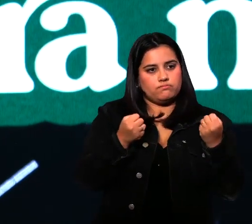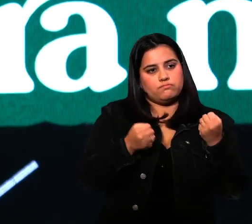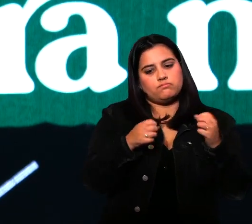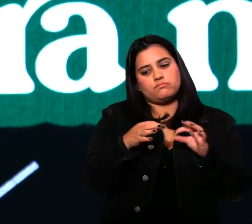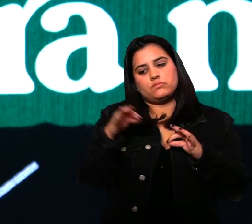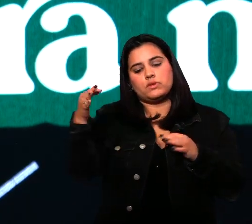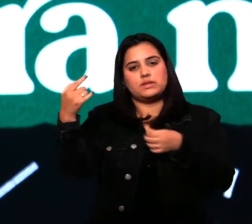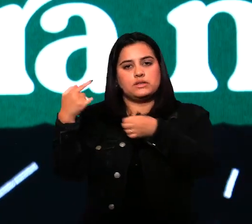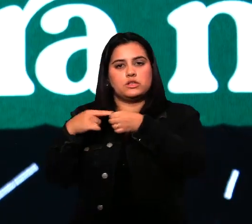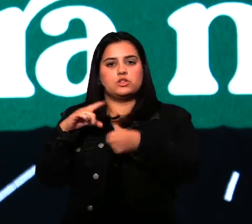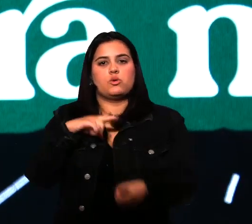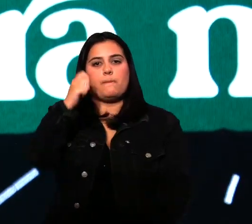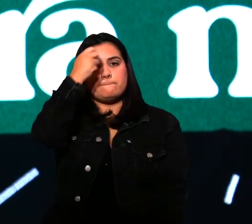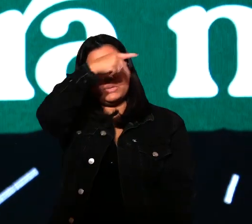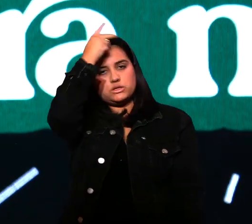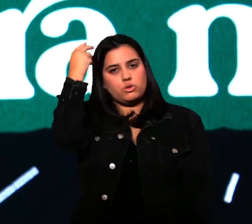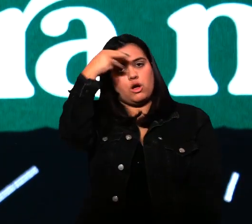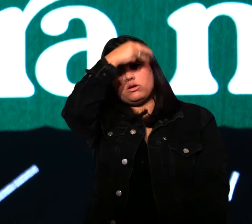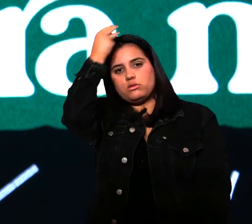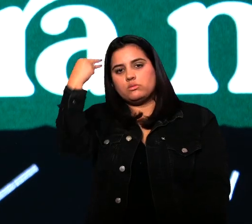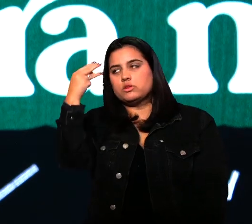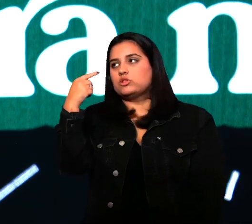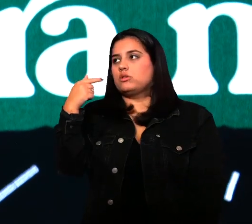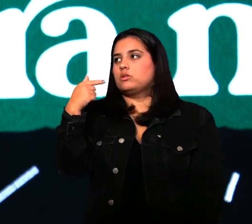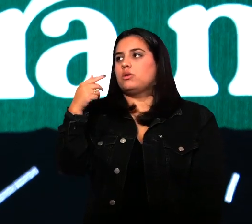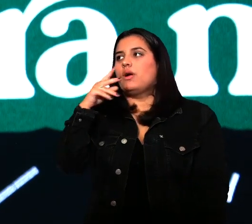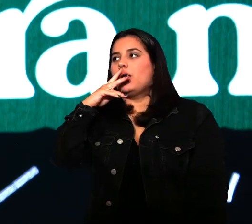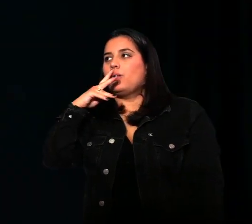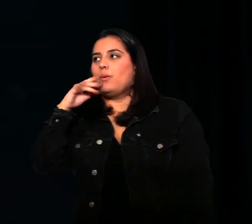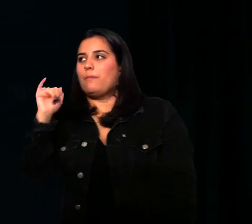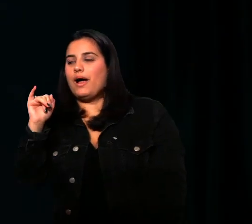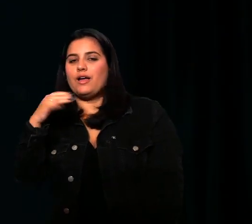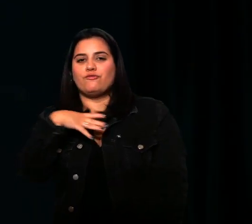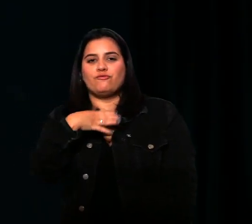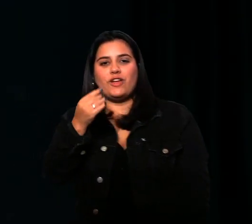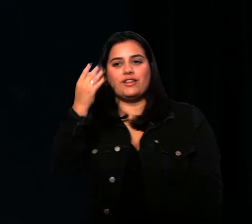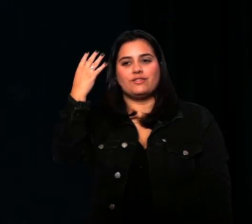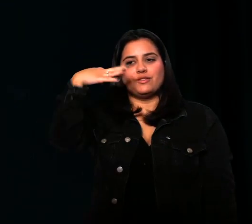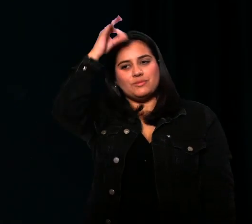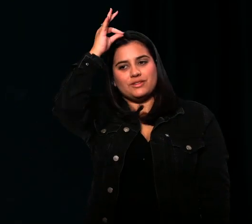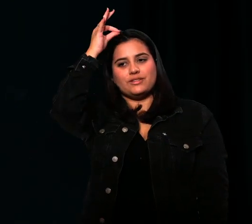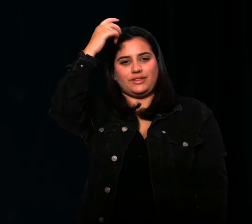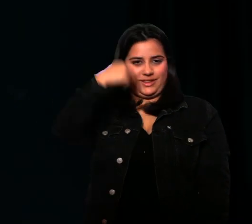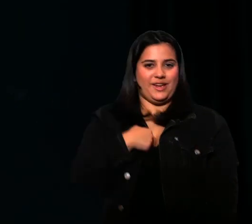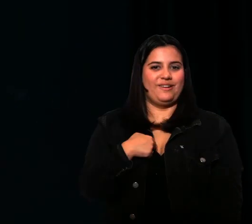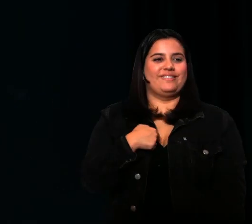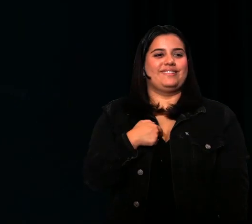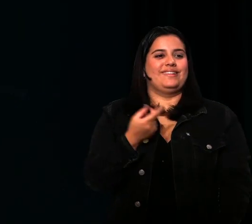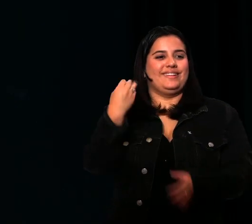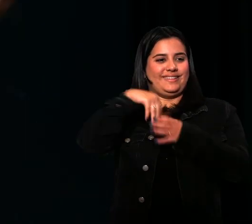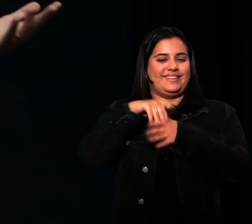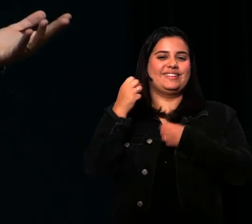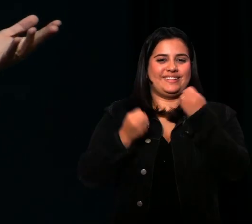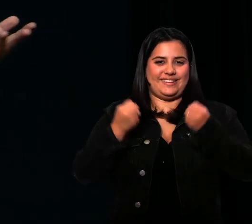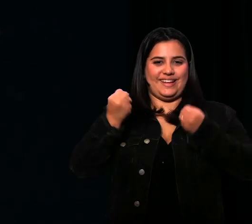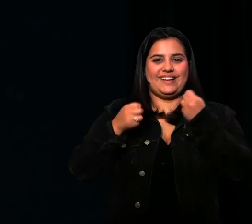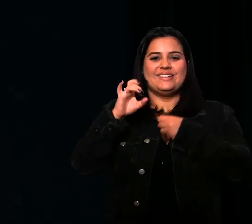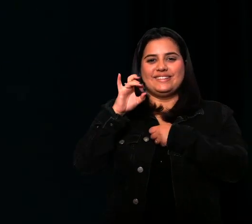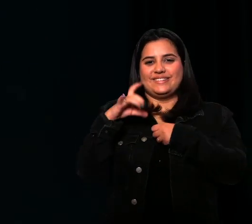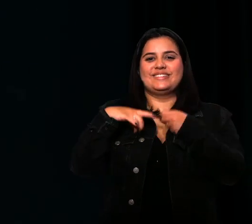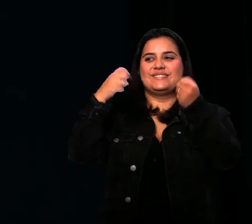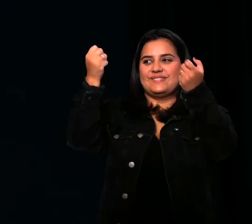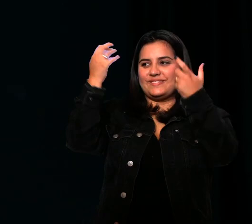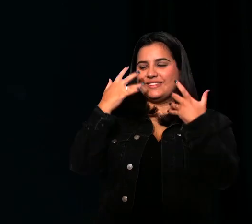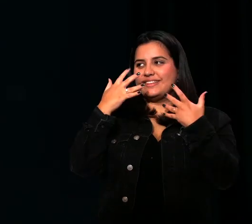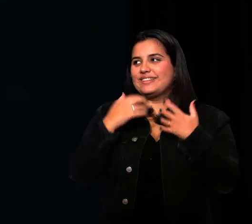pastor Pascoal, Michel, eu, então era o Pai, o Filho, o Espírito Santo e eu no carro lá, só recebendo e sendo